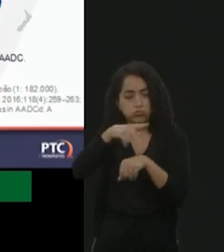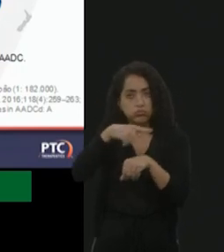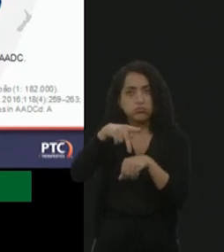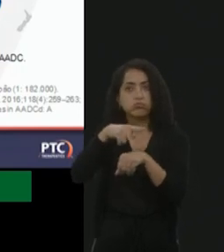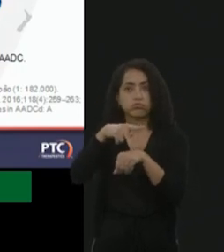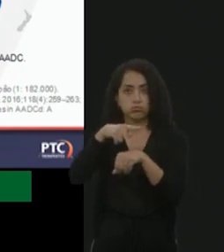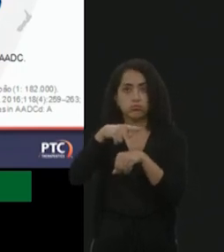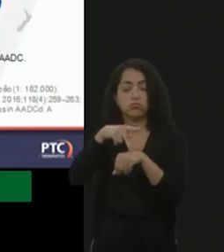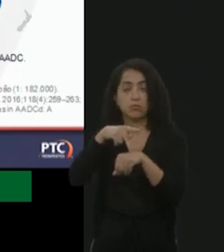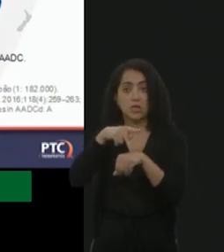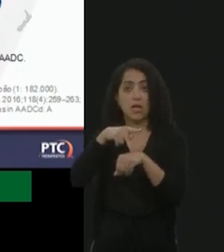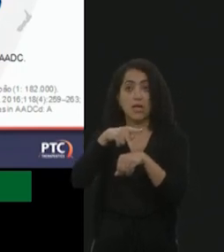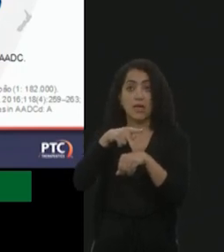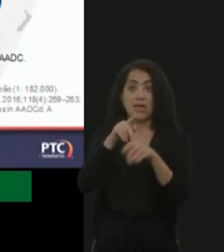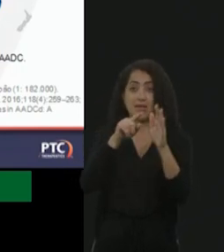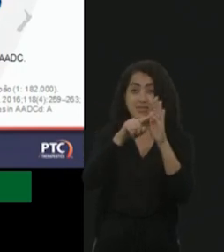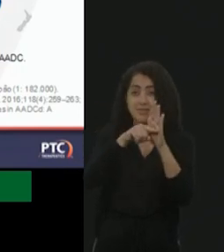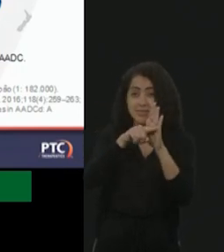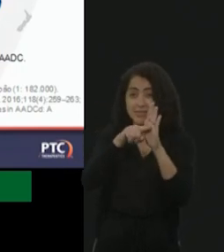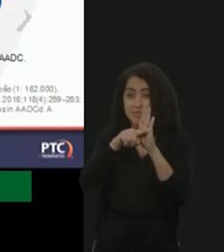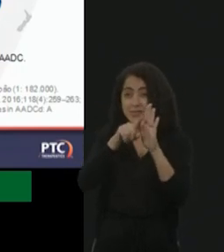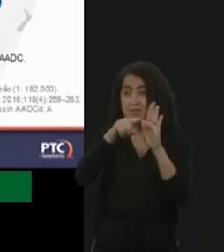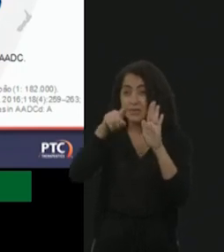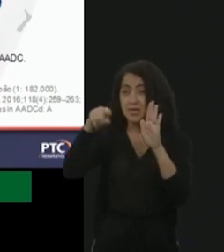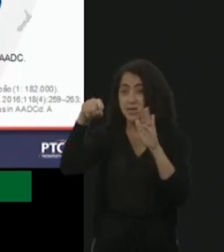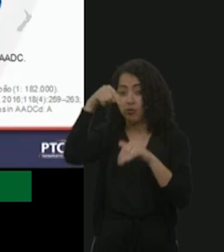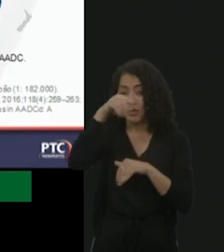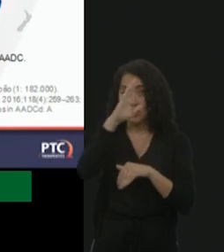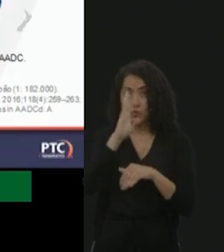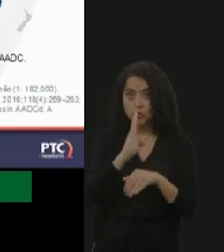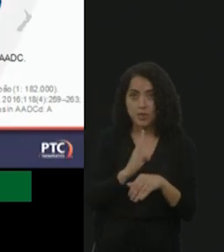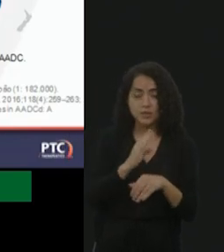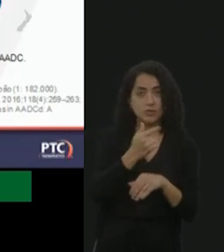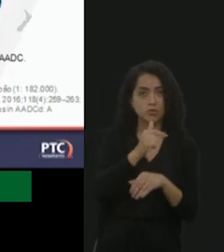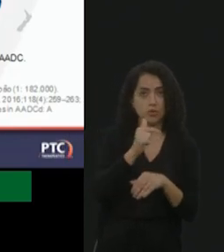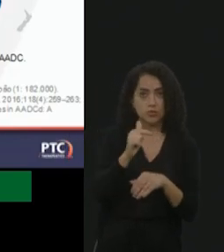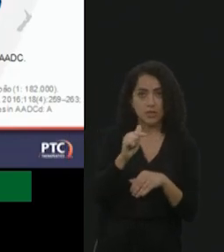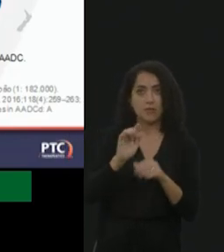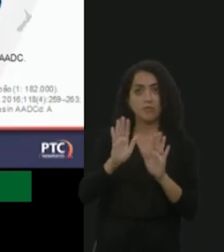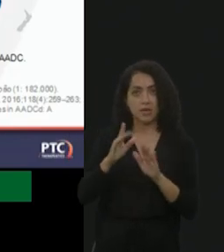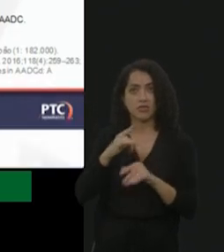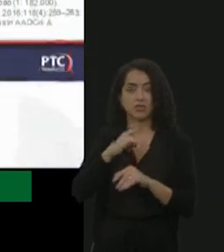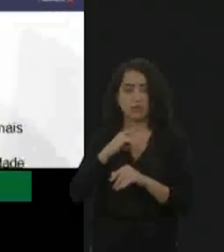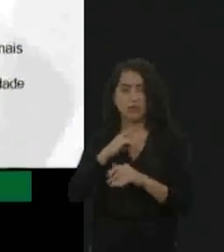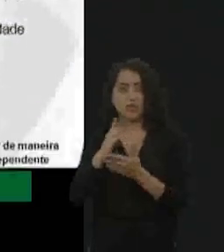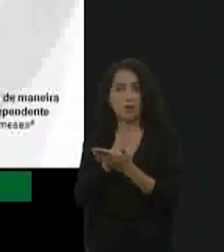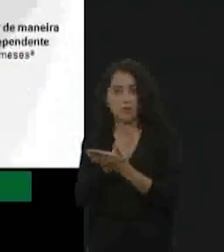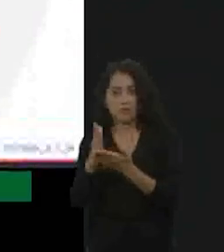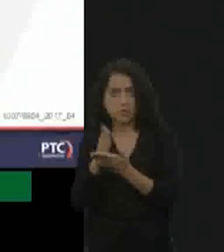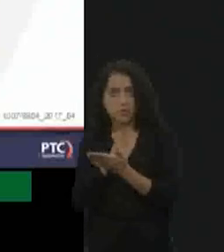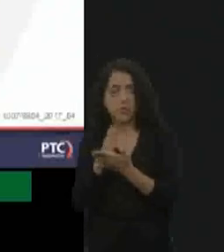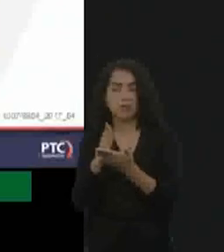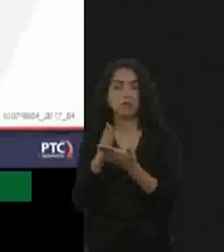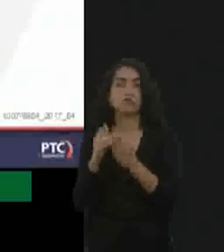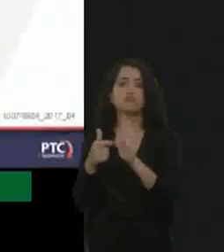A gente não tem esse dado do Brasil, mas já existem casos relatados aqui no Brasil também. Tá?